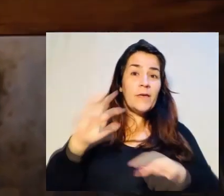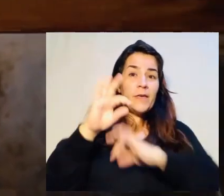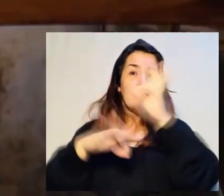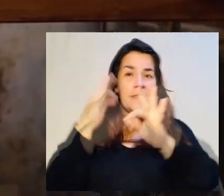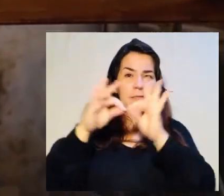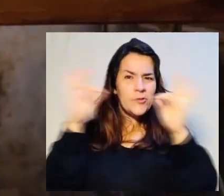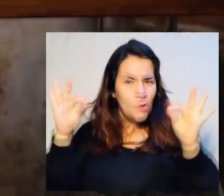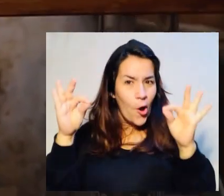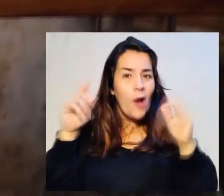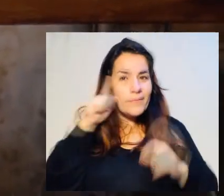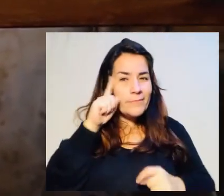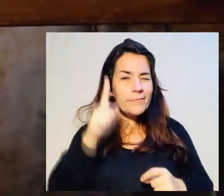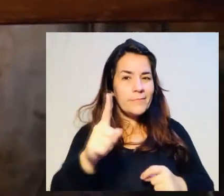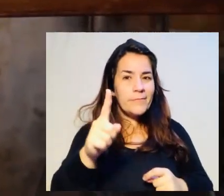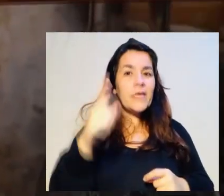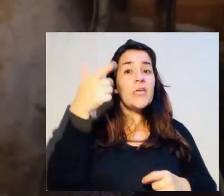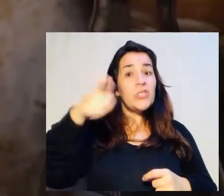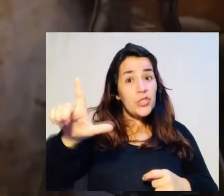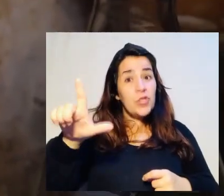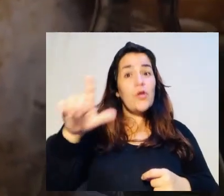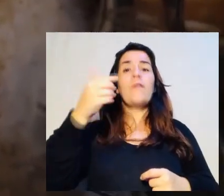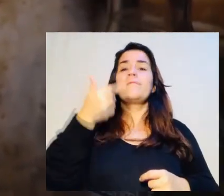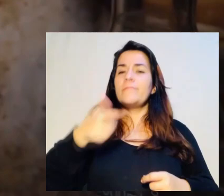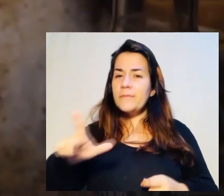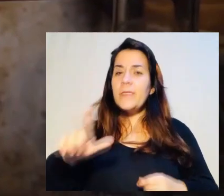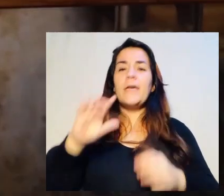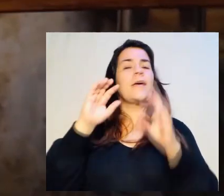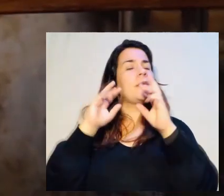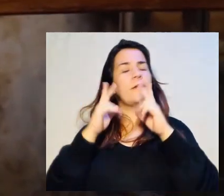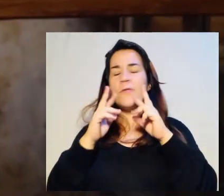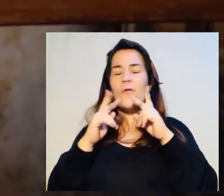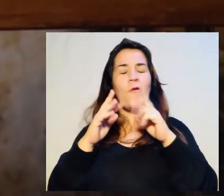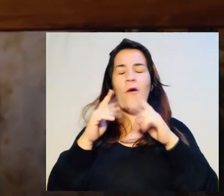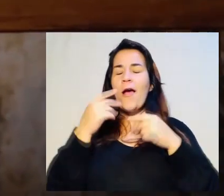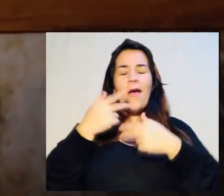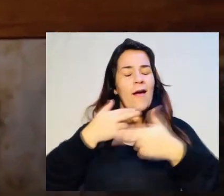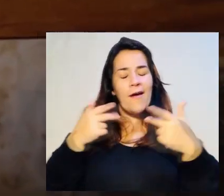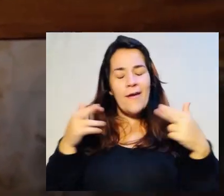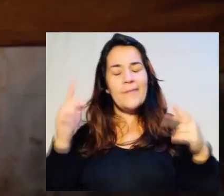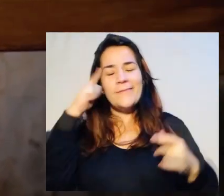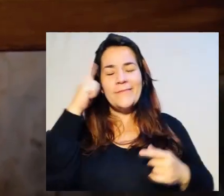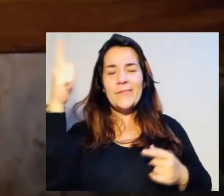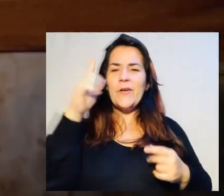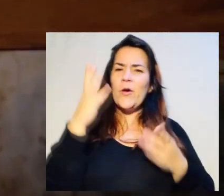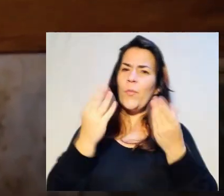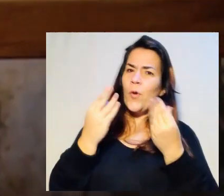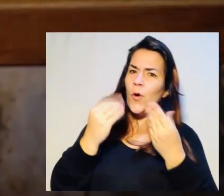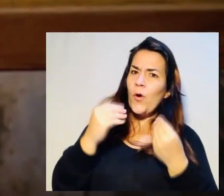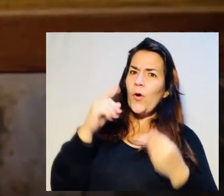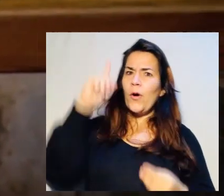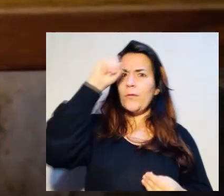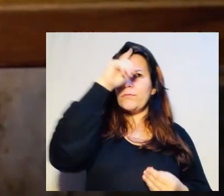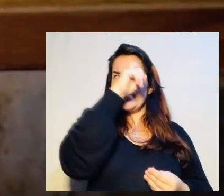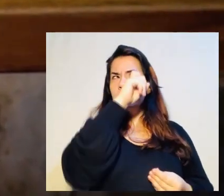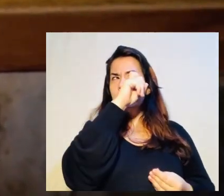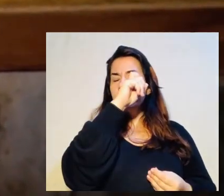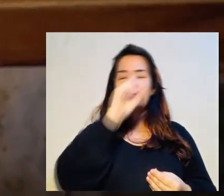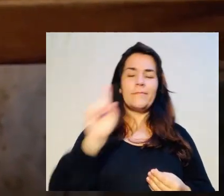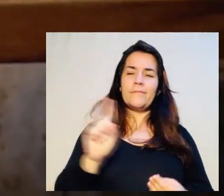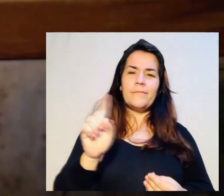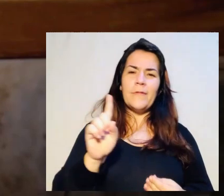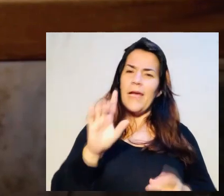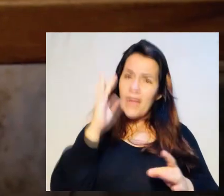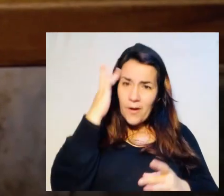cima, a gente vai dar o nosso nozinho. De novo, mesmo nozinho basiquinho, assim, nada